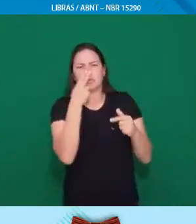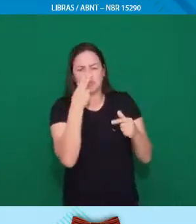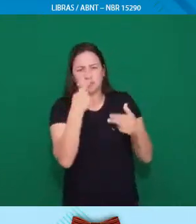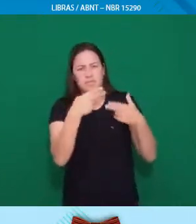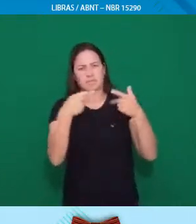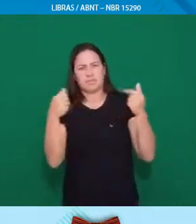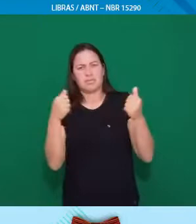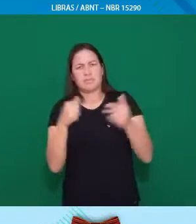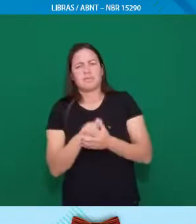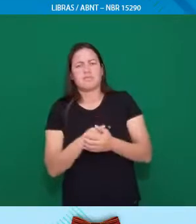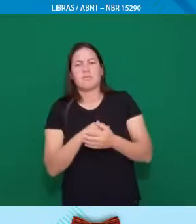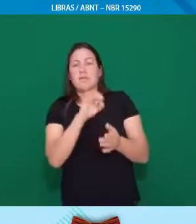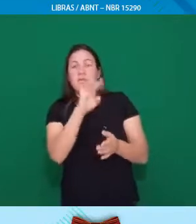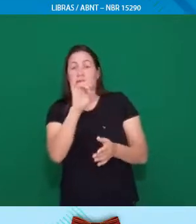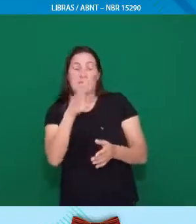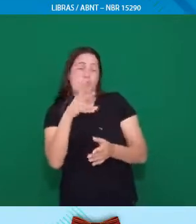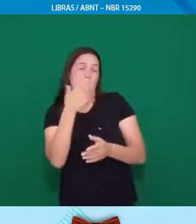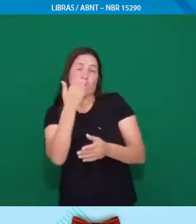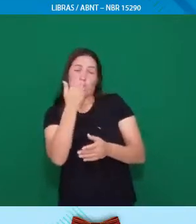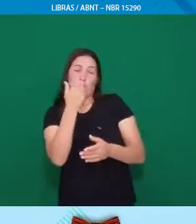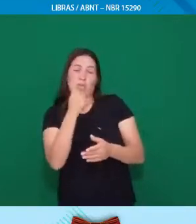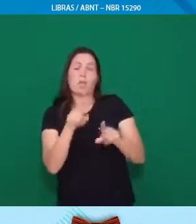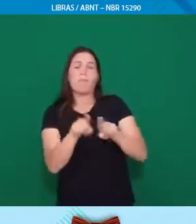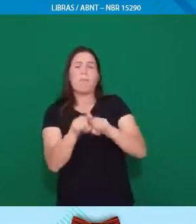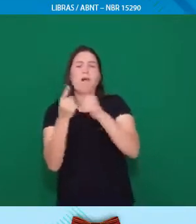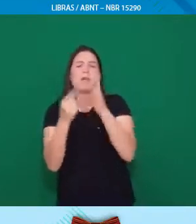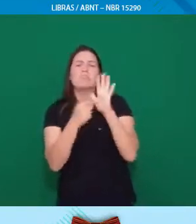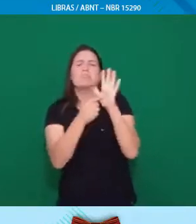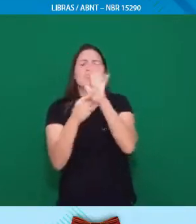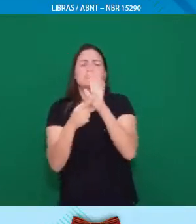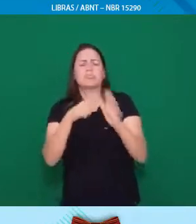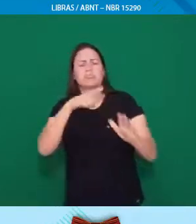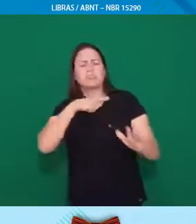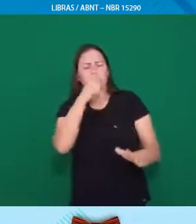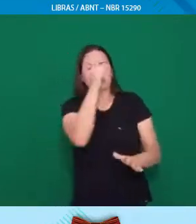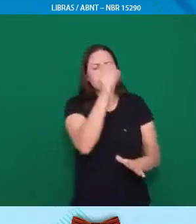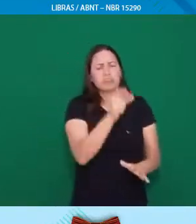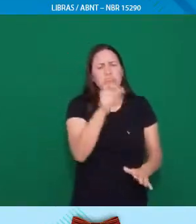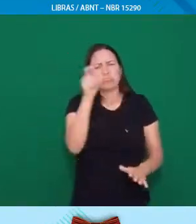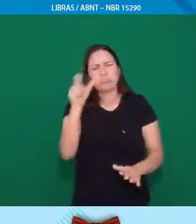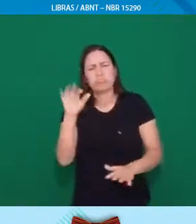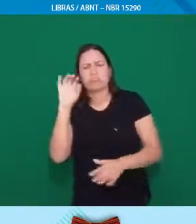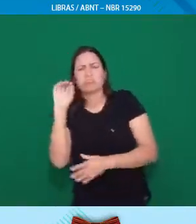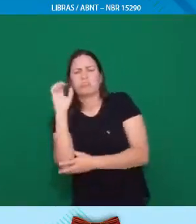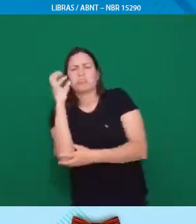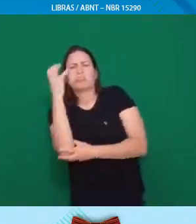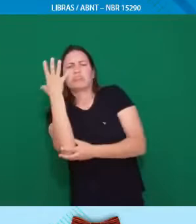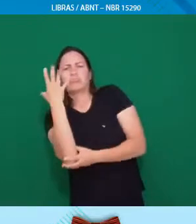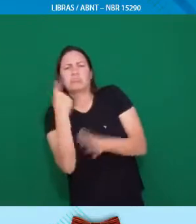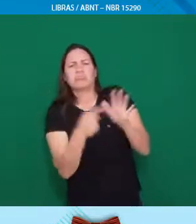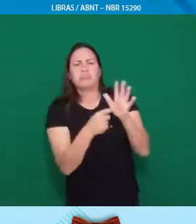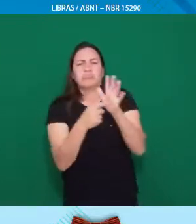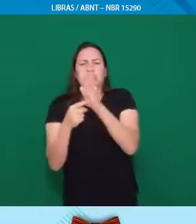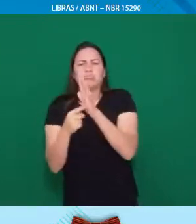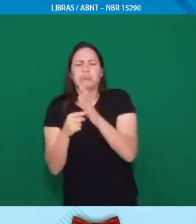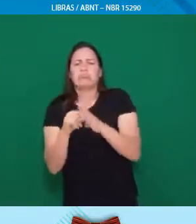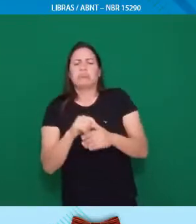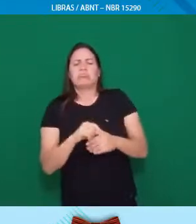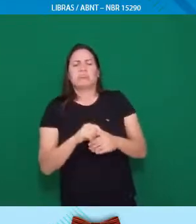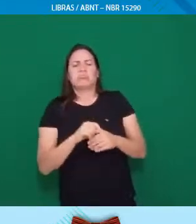coisa parecida com isso não servindo alimento mas mostrando tenho que somos a nossa festa da nossa exposição